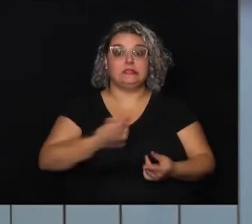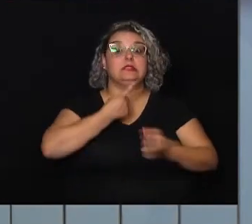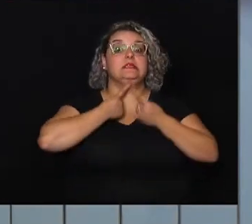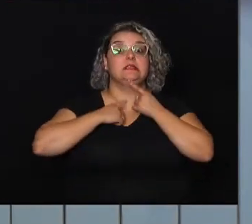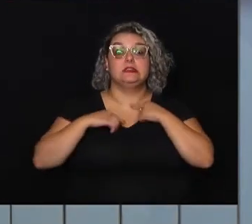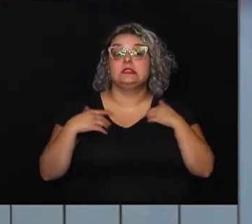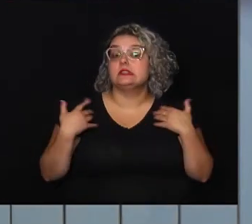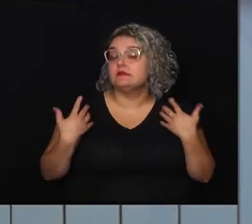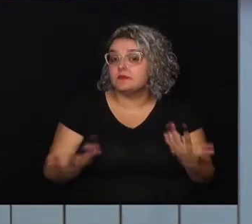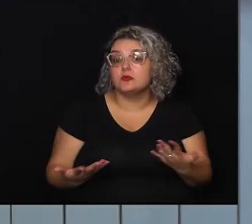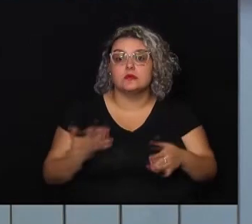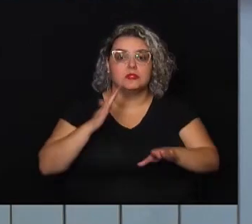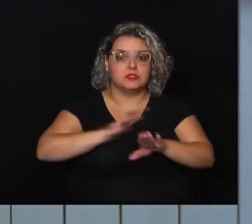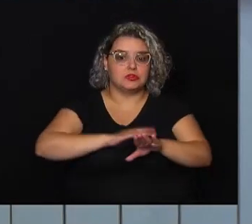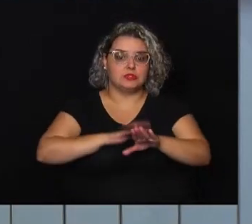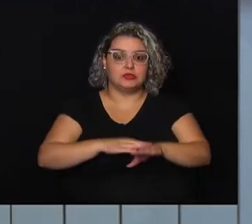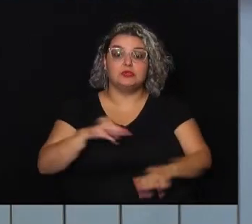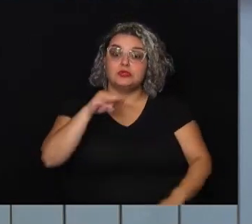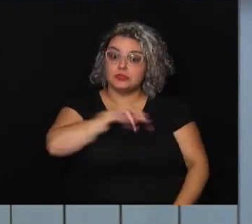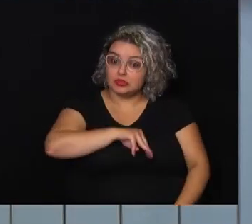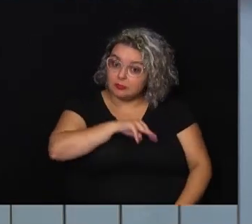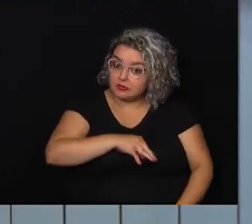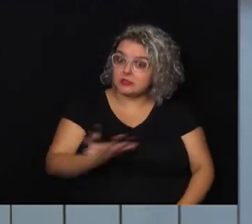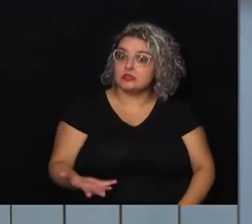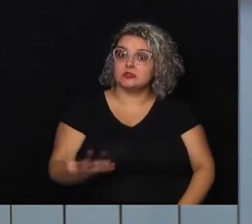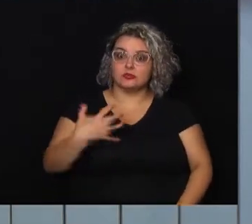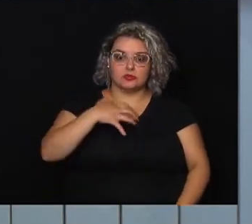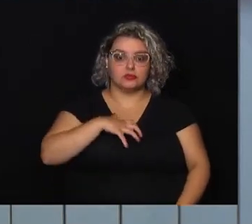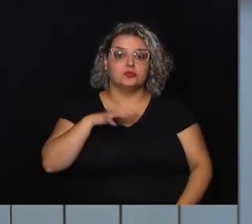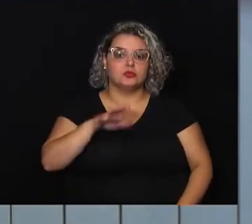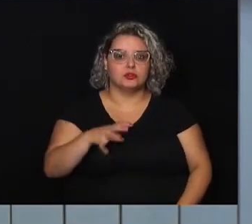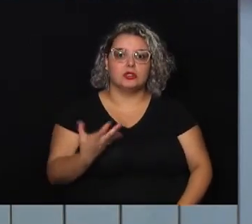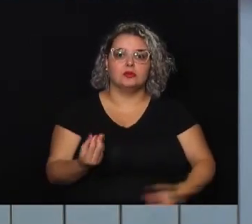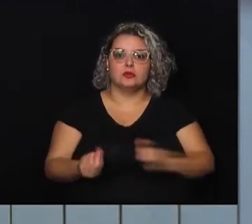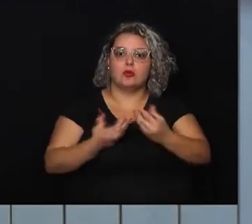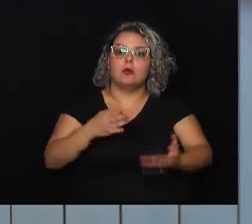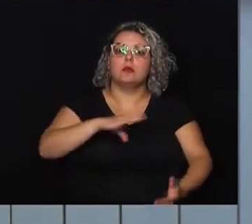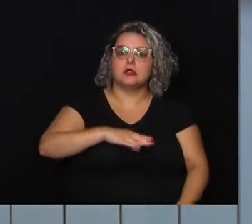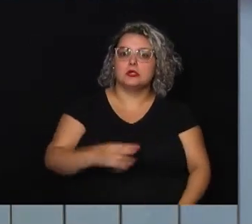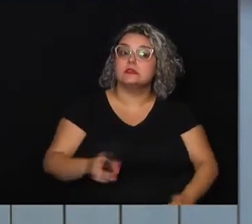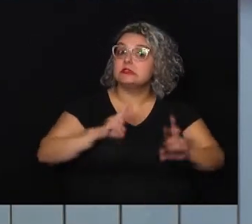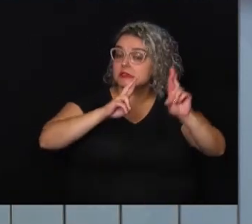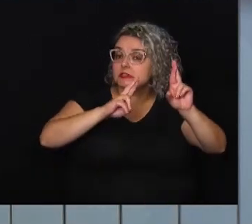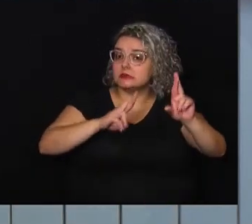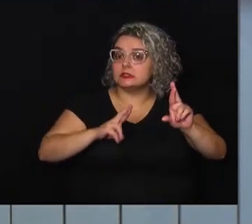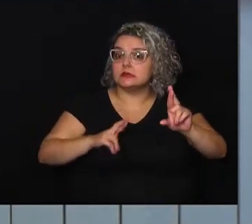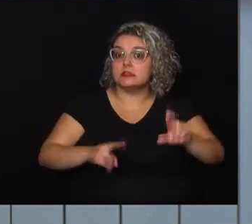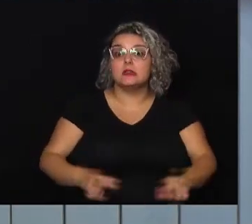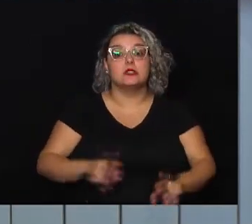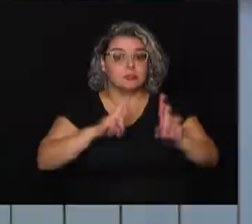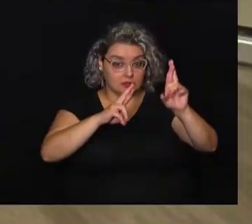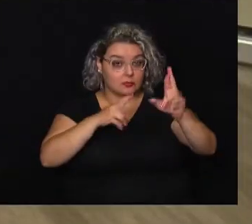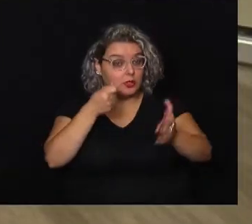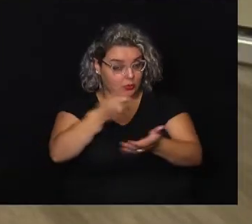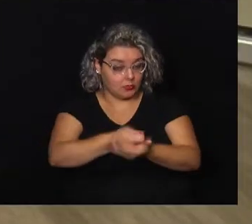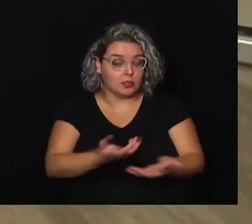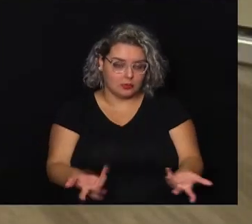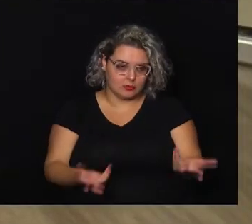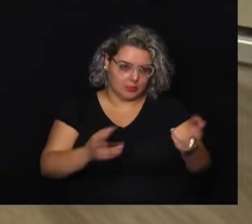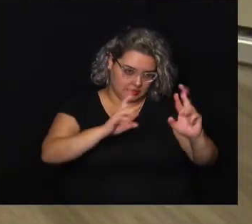vontade, né, de exercer a sua missão da forma como a cidade espera, né? Espero que a gente cumpra essa expectativa. Sobre